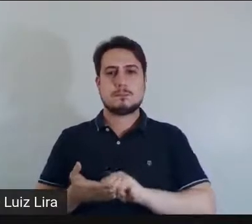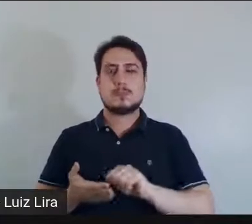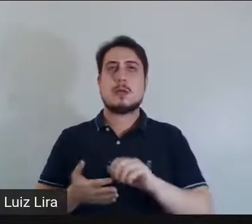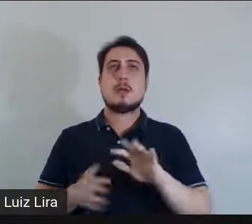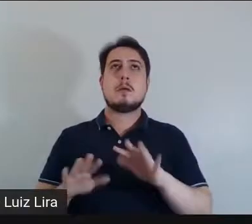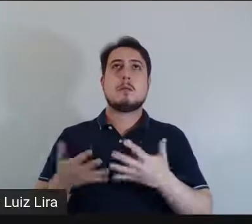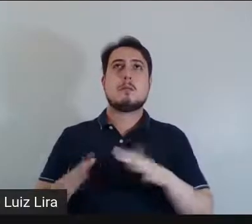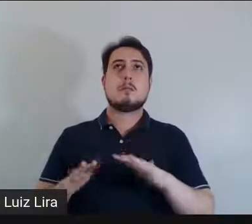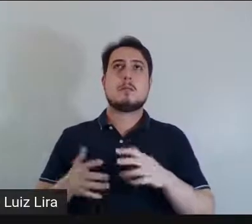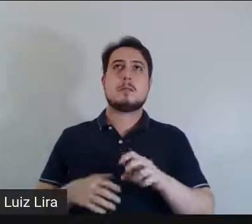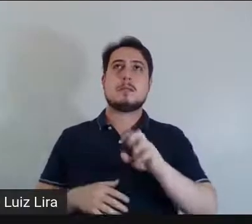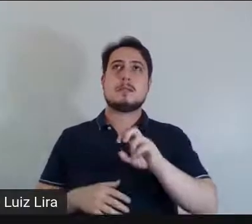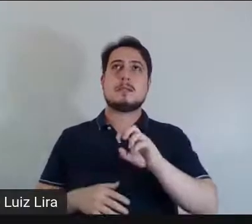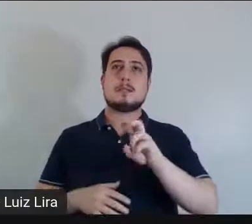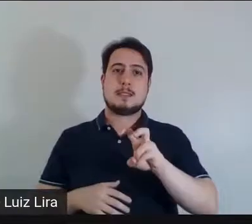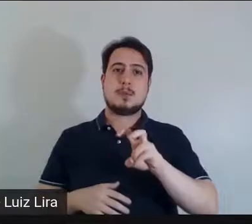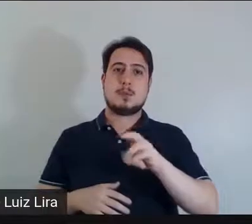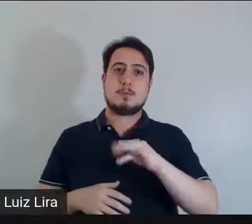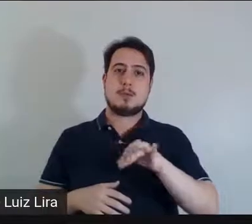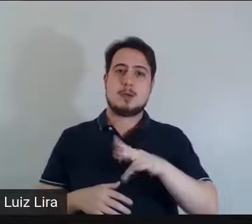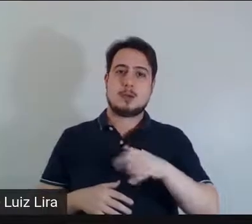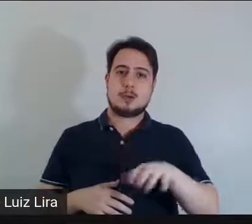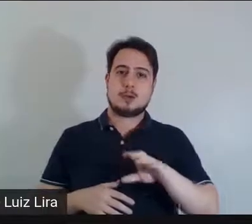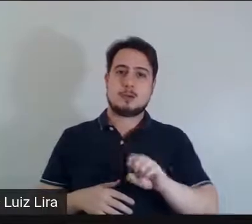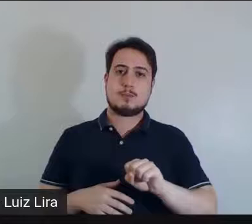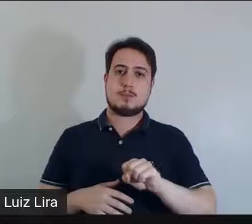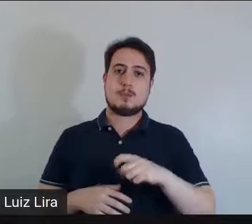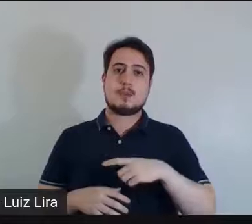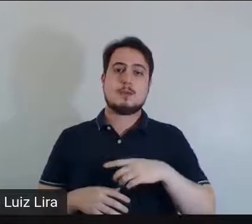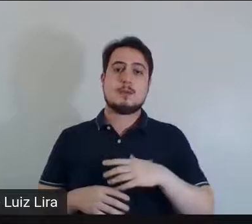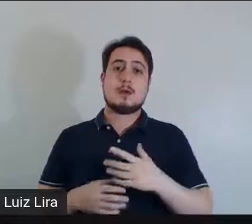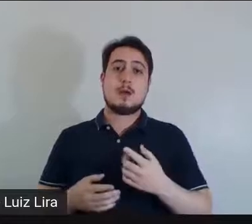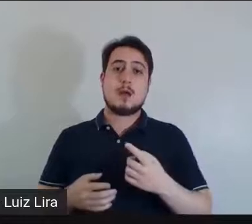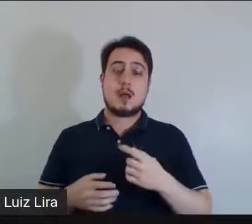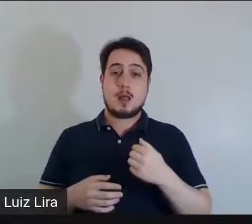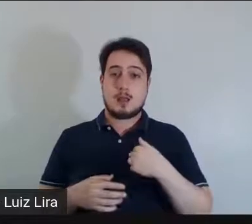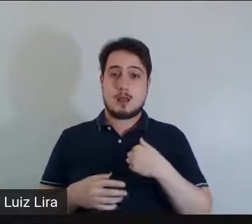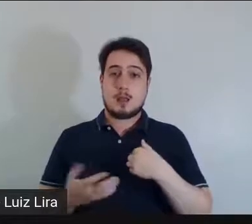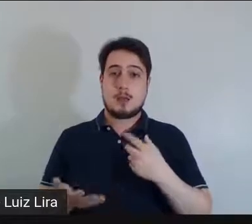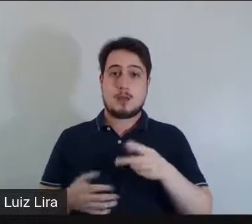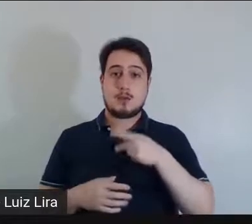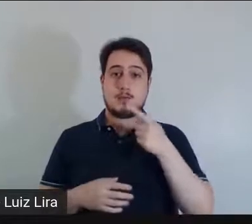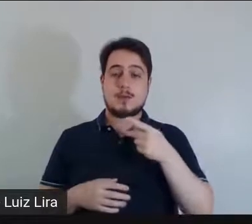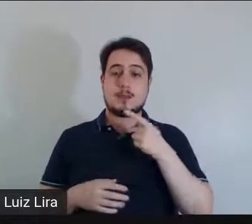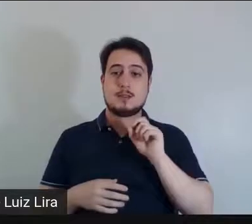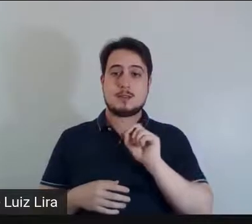bi por ano. Chutando assim, sem fazer muita conta. Eu estou tirando